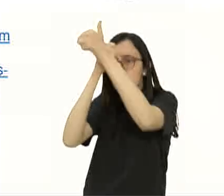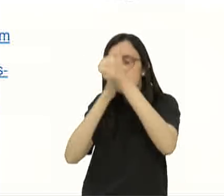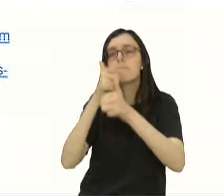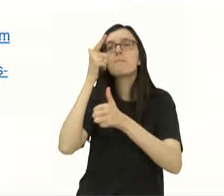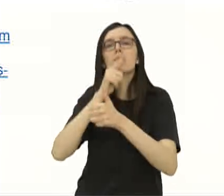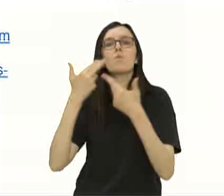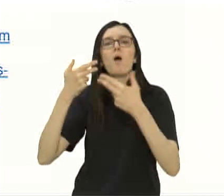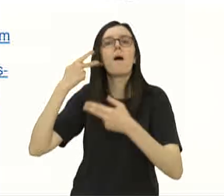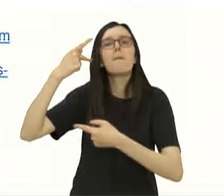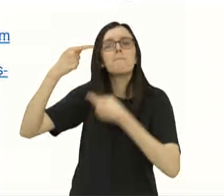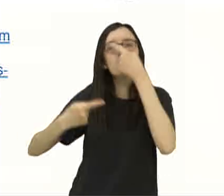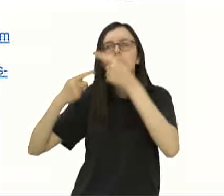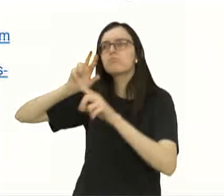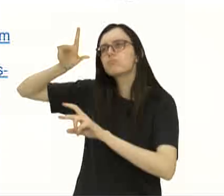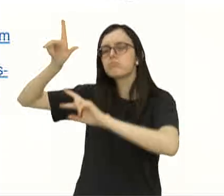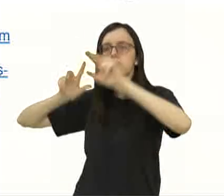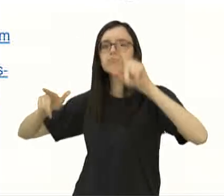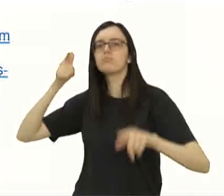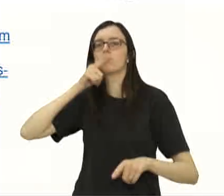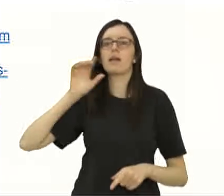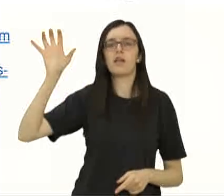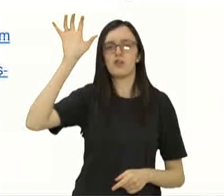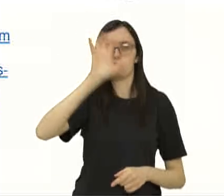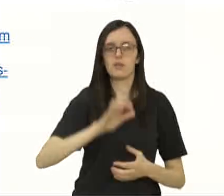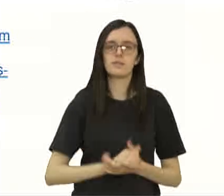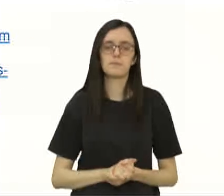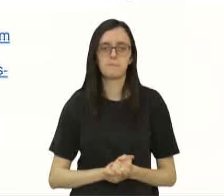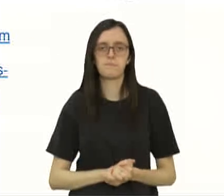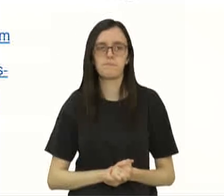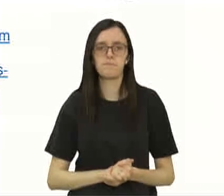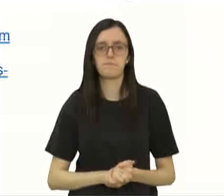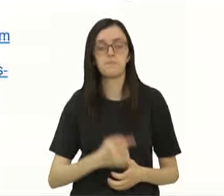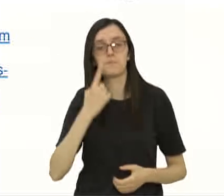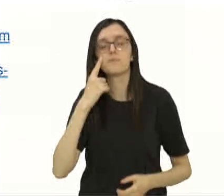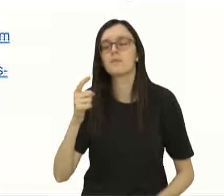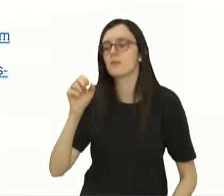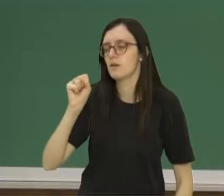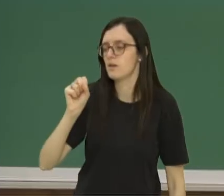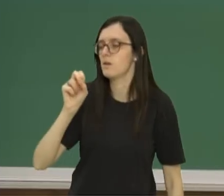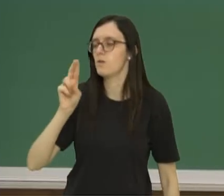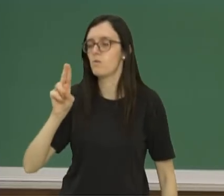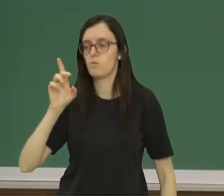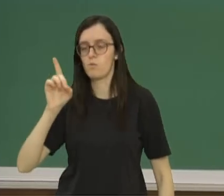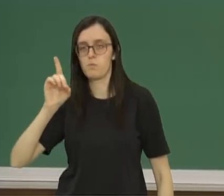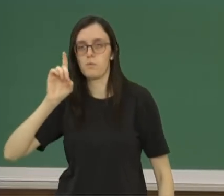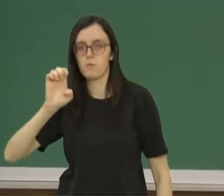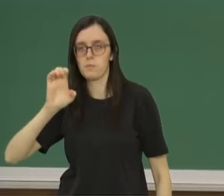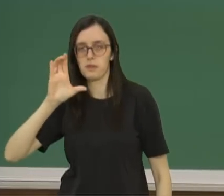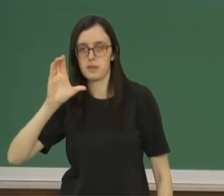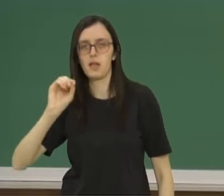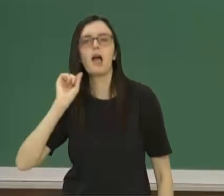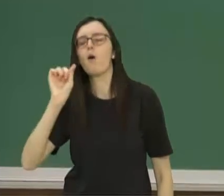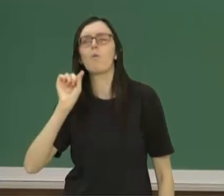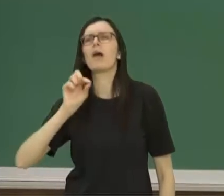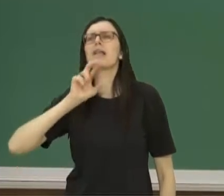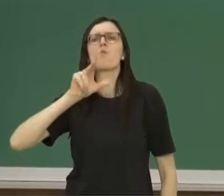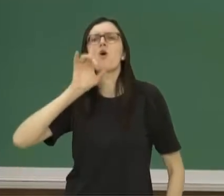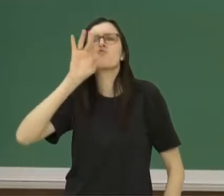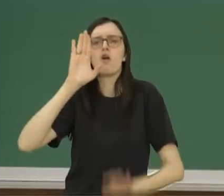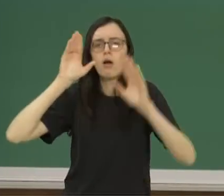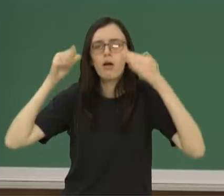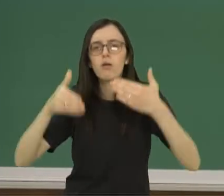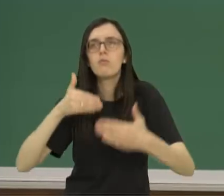de políticas diferenciadas para as sub-regiões. Então, veja, a Sudeco, ela atua não somente